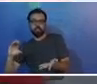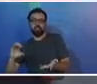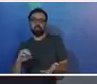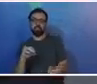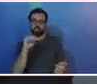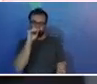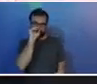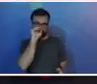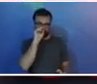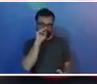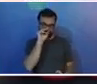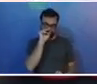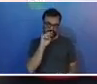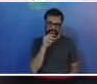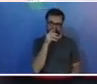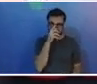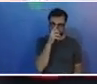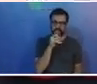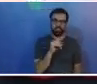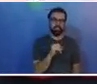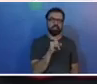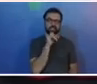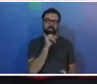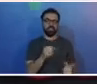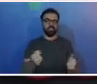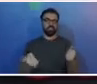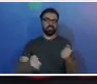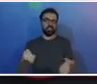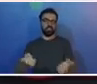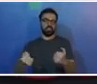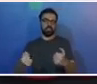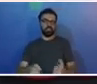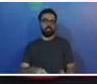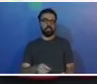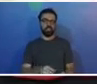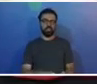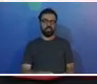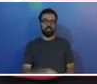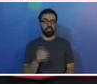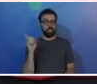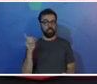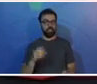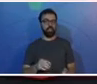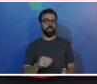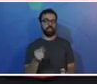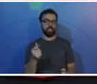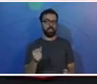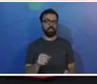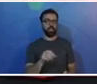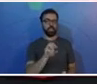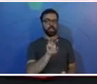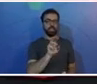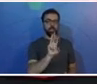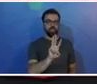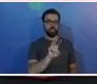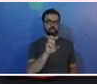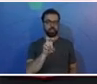nossas etiquetas, olha, por exemplo, o carro. 35 mil esse carro. E aqui